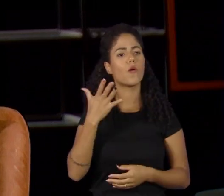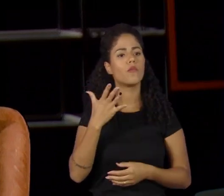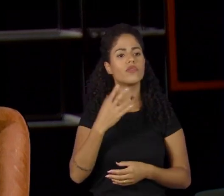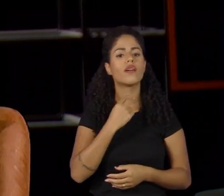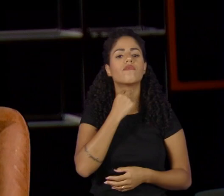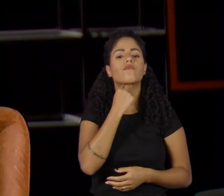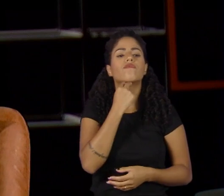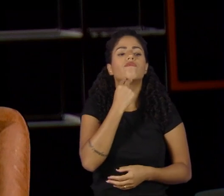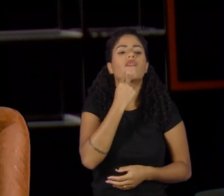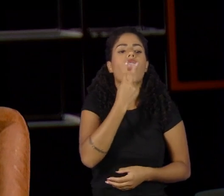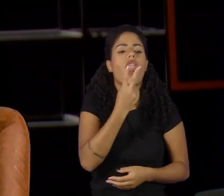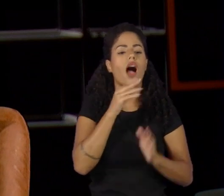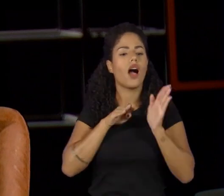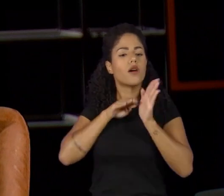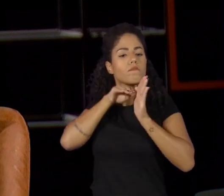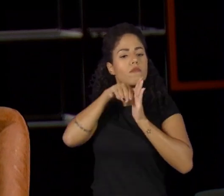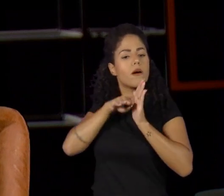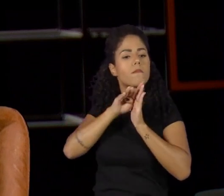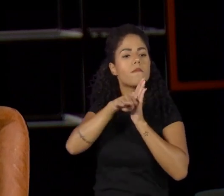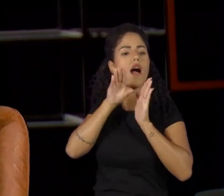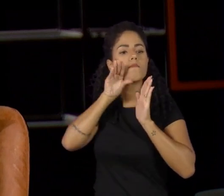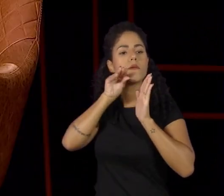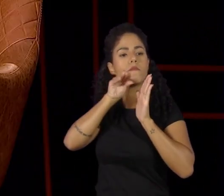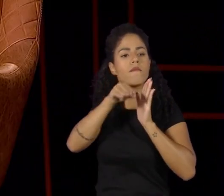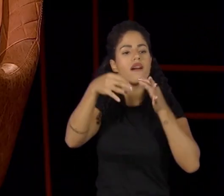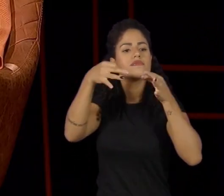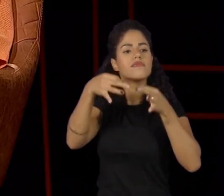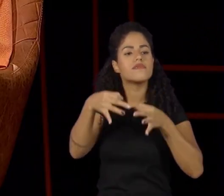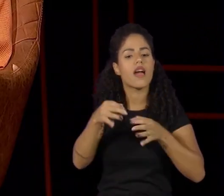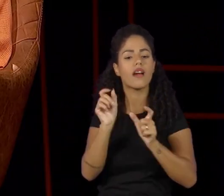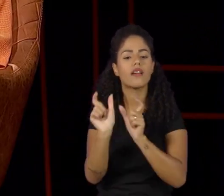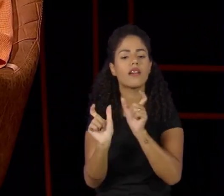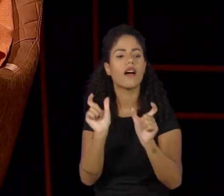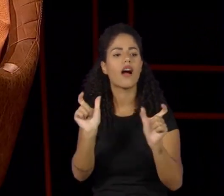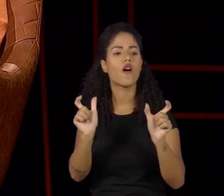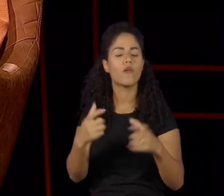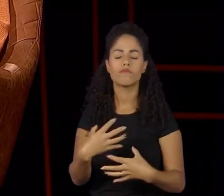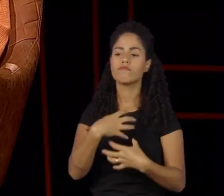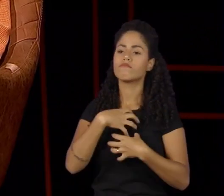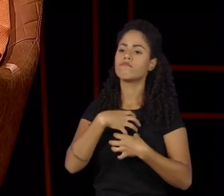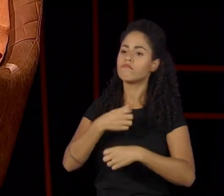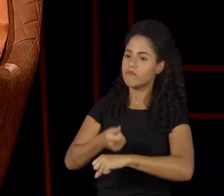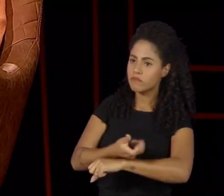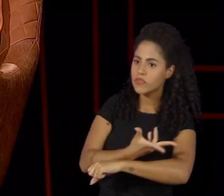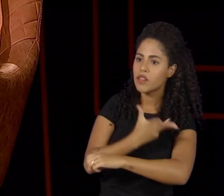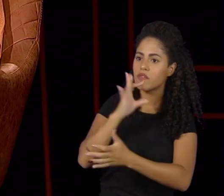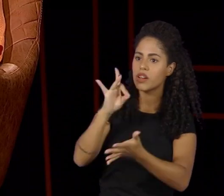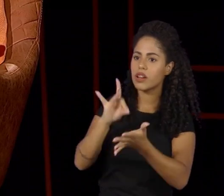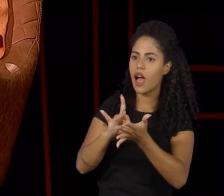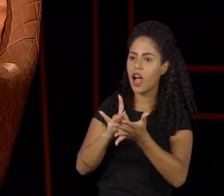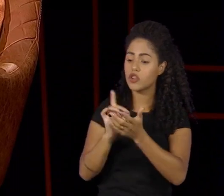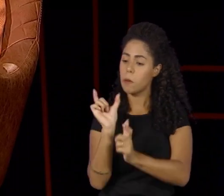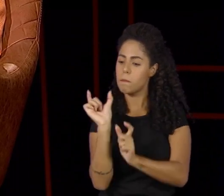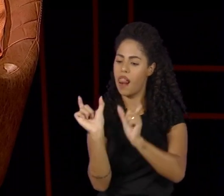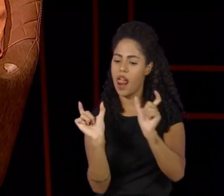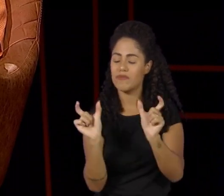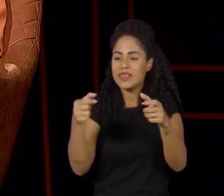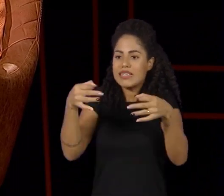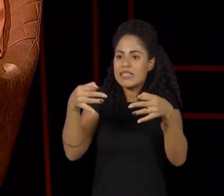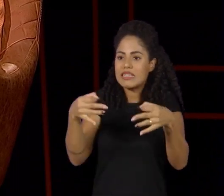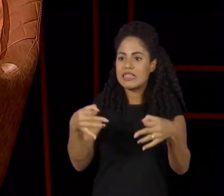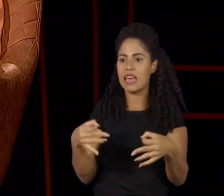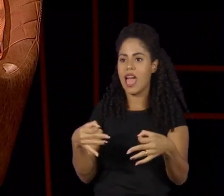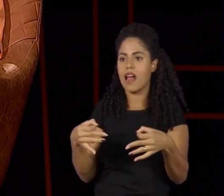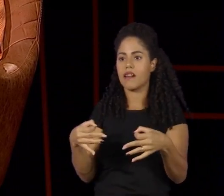pronúncia, a entonação. A pronúncia, a entonação, exatamente, a emoção da fala, você tem que dar correta. Porque, na verdade,